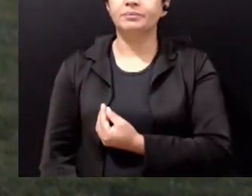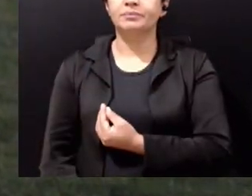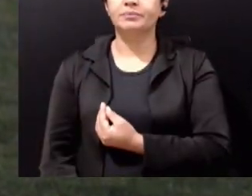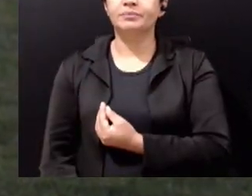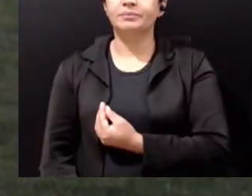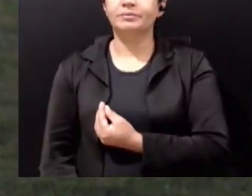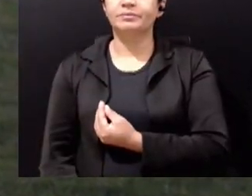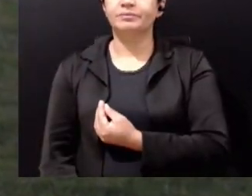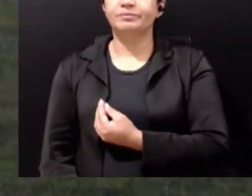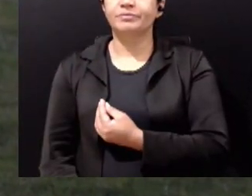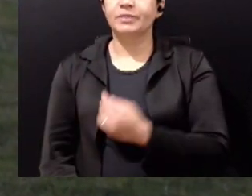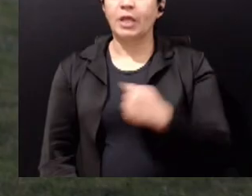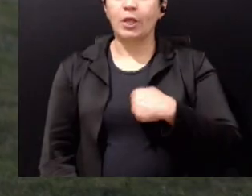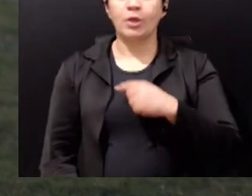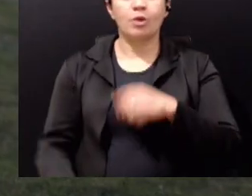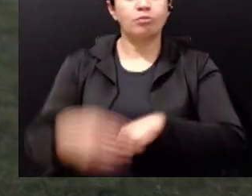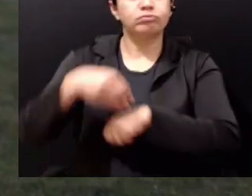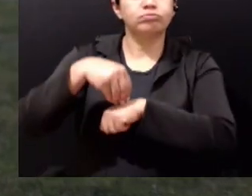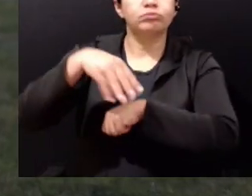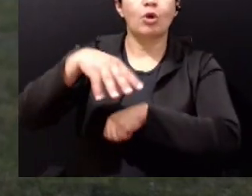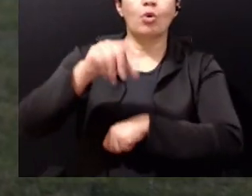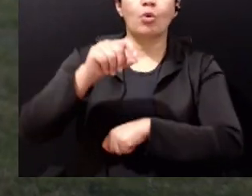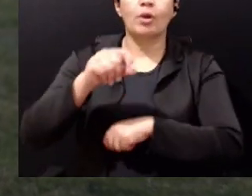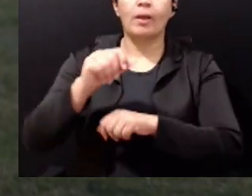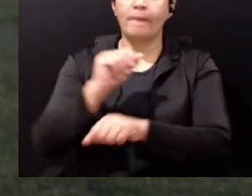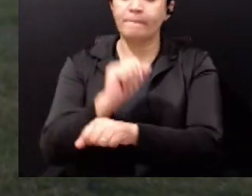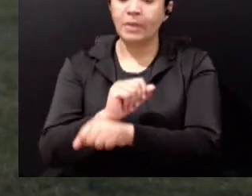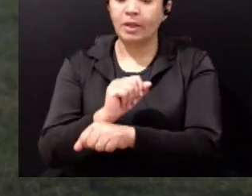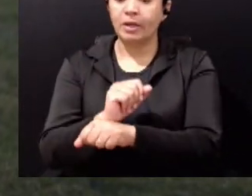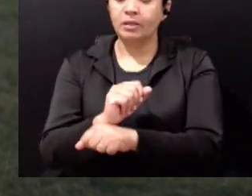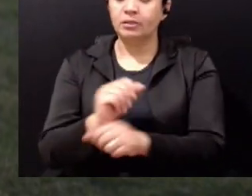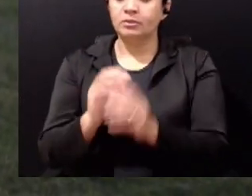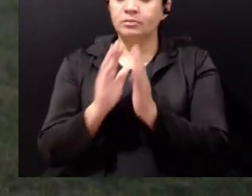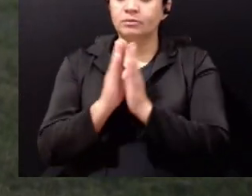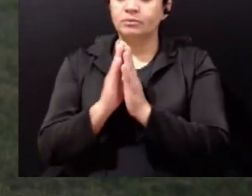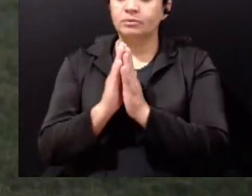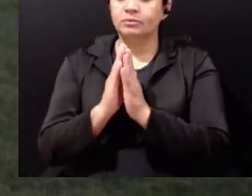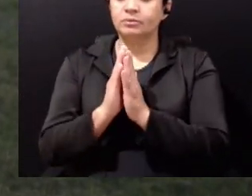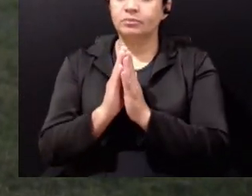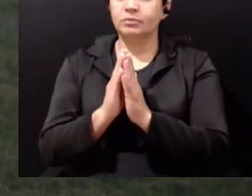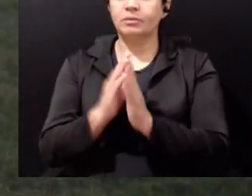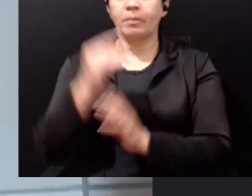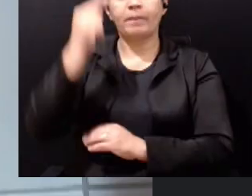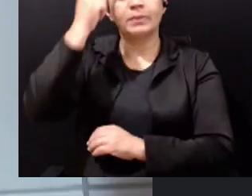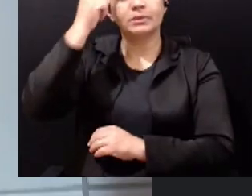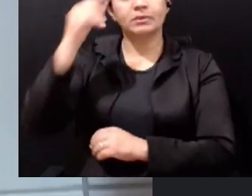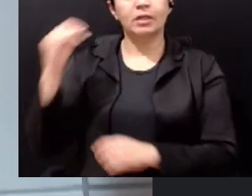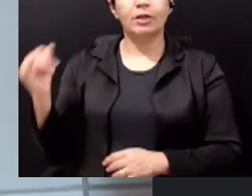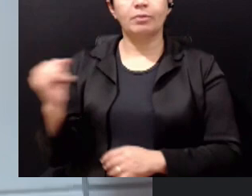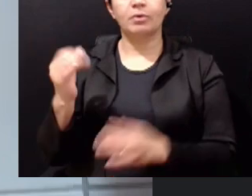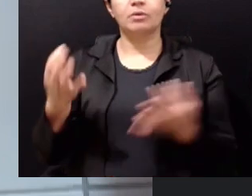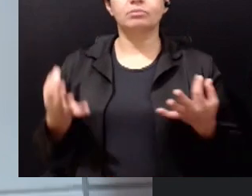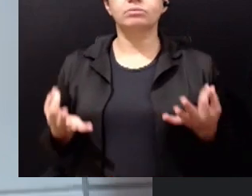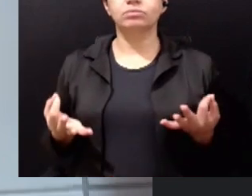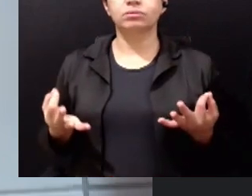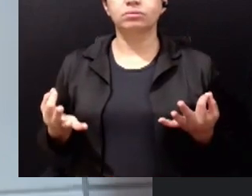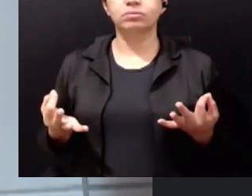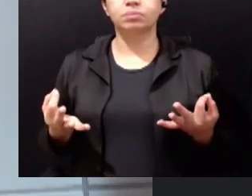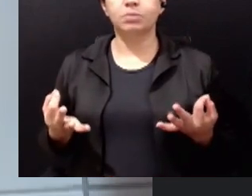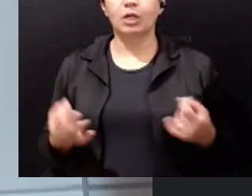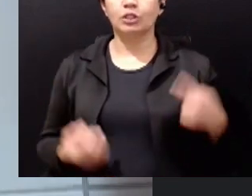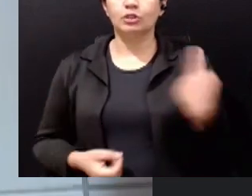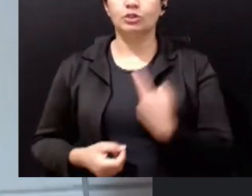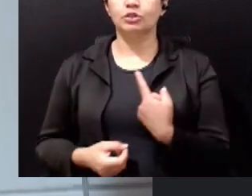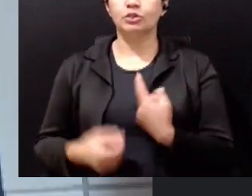Então, assim, eu sempre recomendo, assim, pausas, meditação, são coisas muito importantes para a gente pensar no nosso bem-estar,